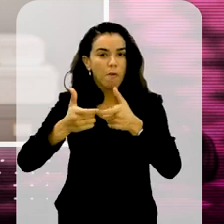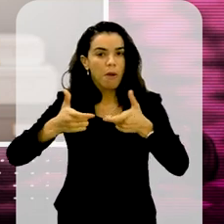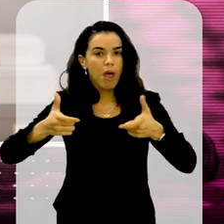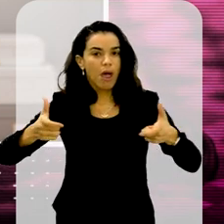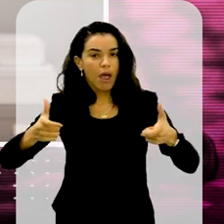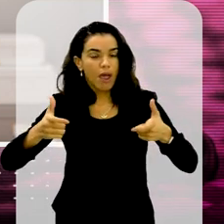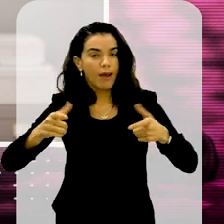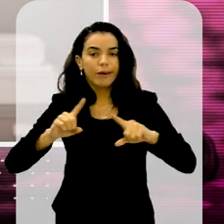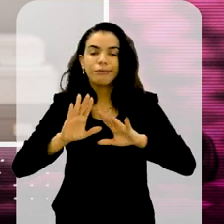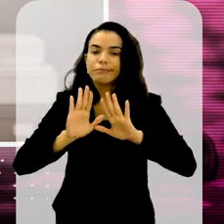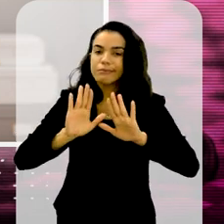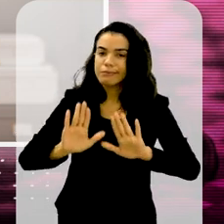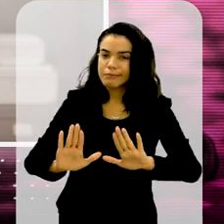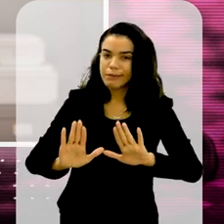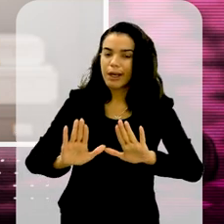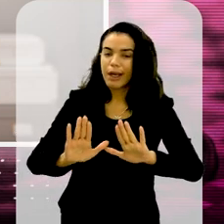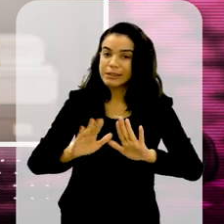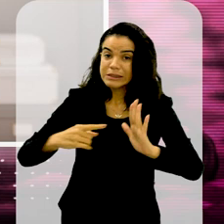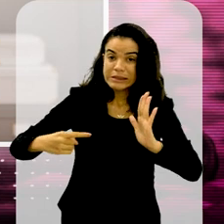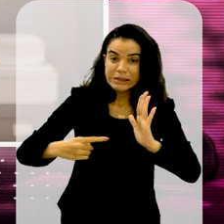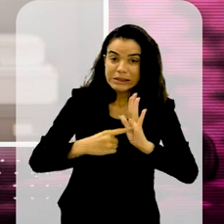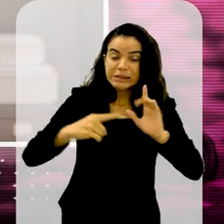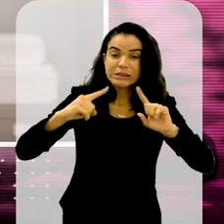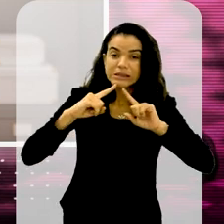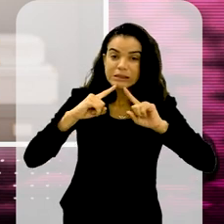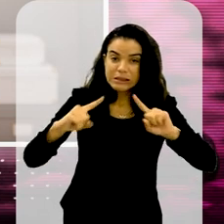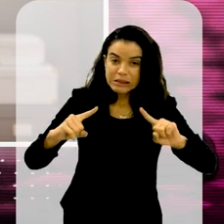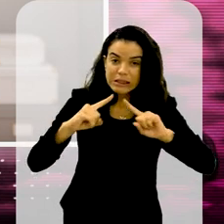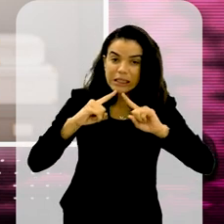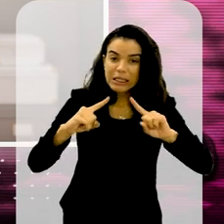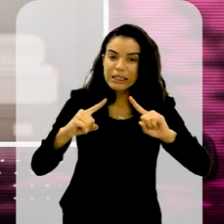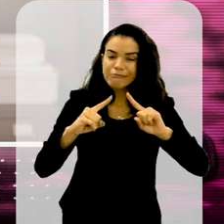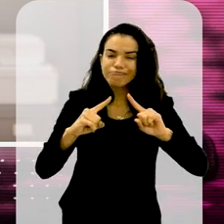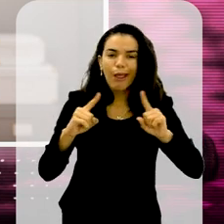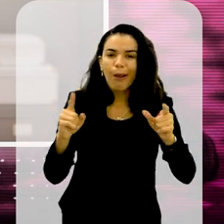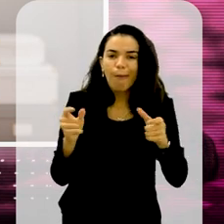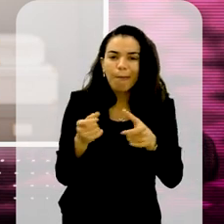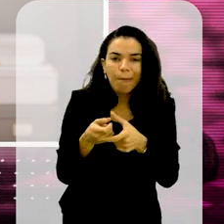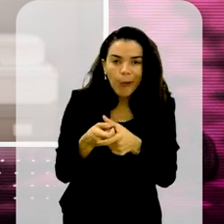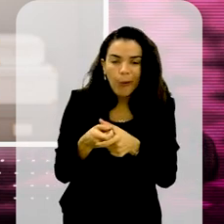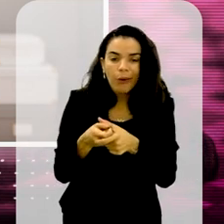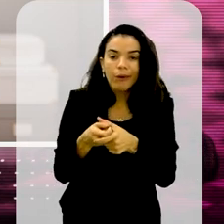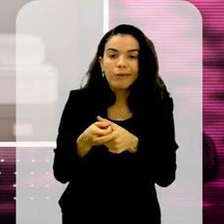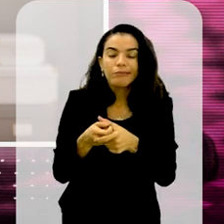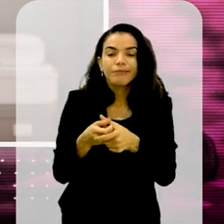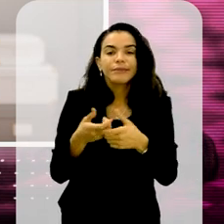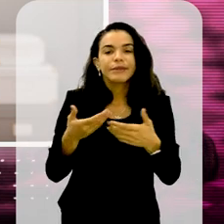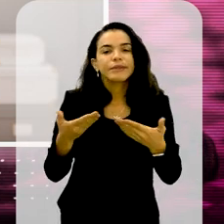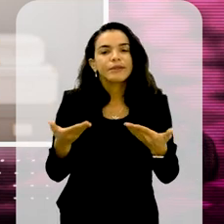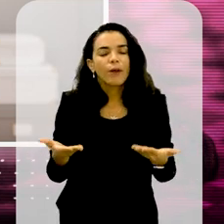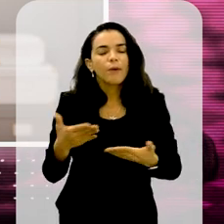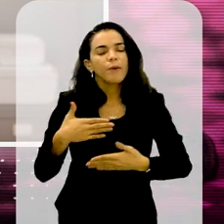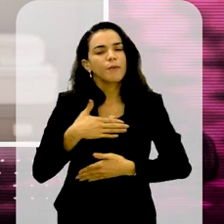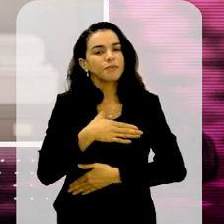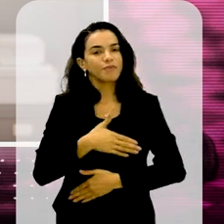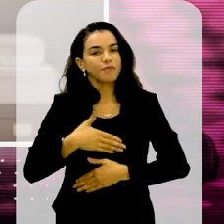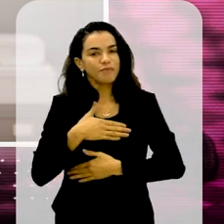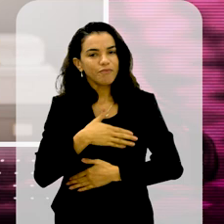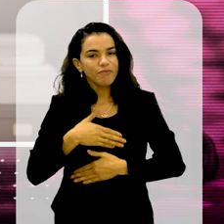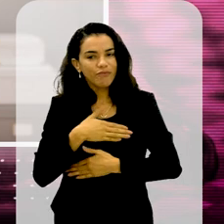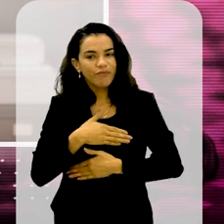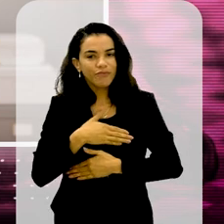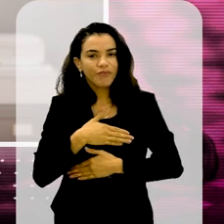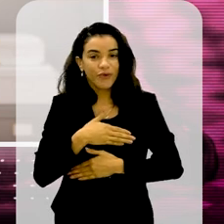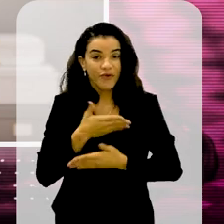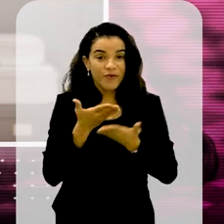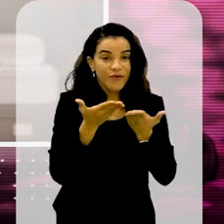aumento, porém, as denúncias, elas ainda são muito ínfimas. E aí eu gostaria de saber,